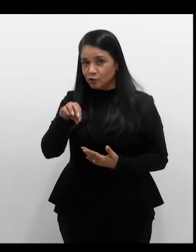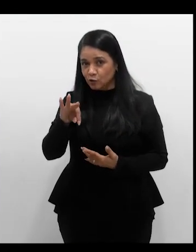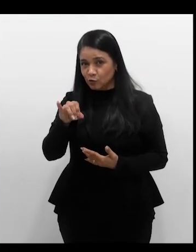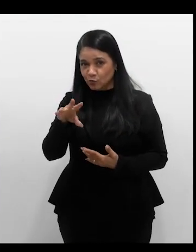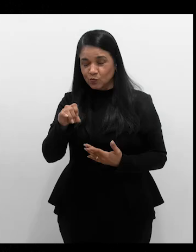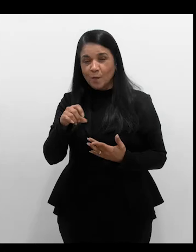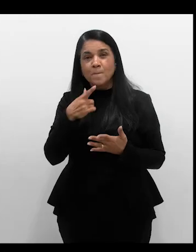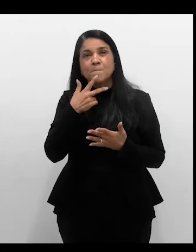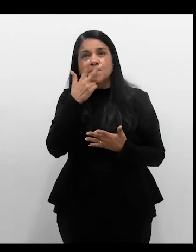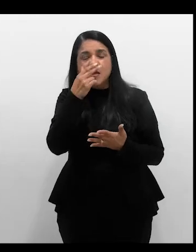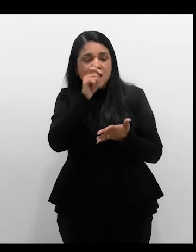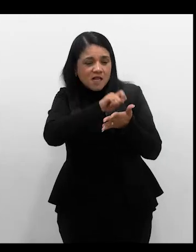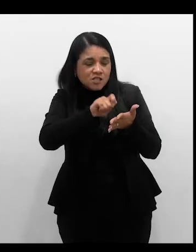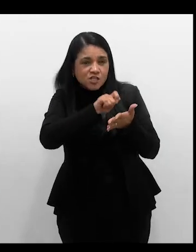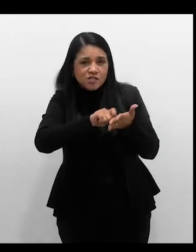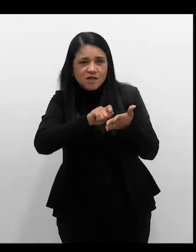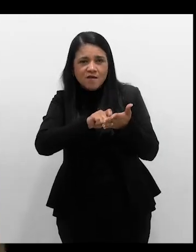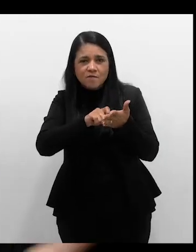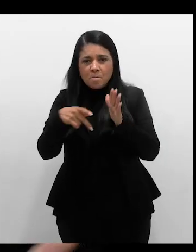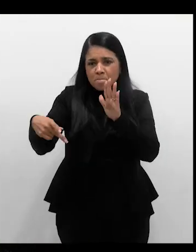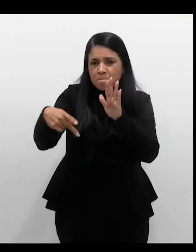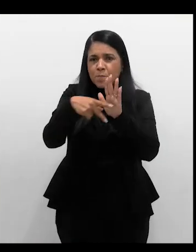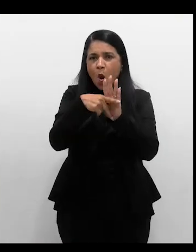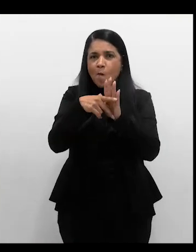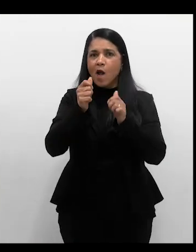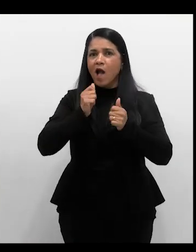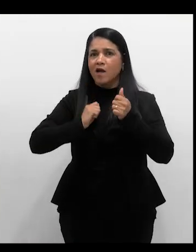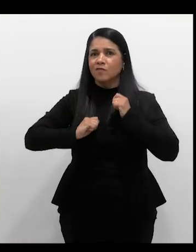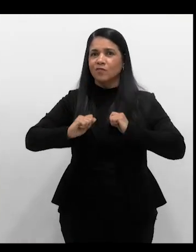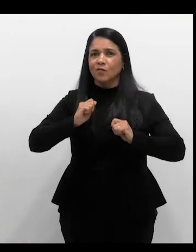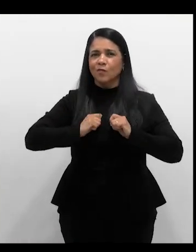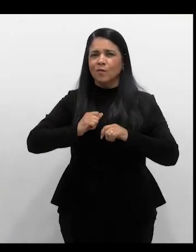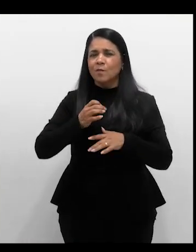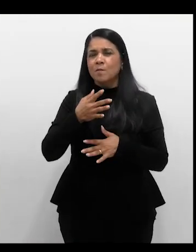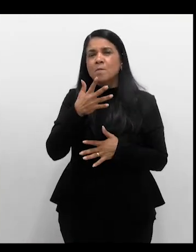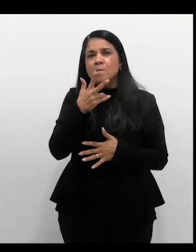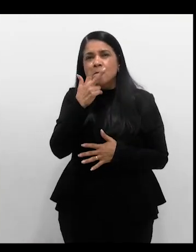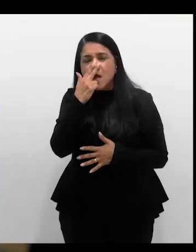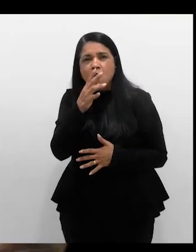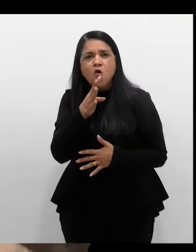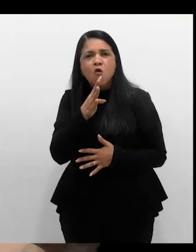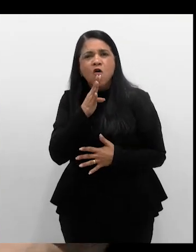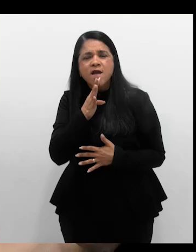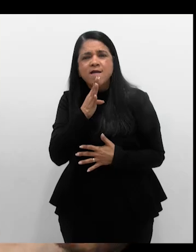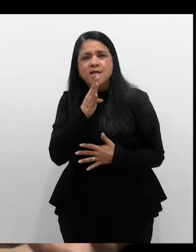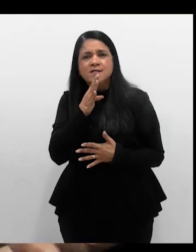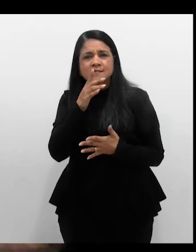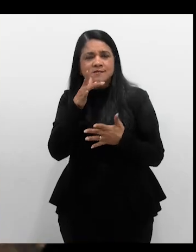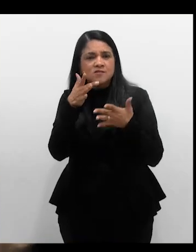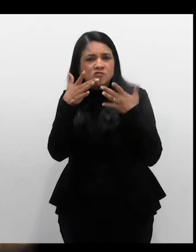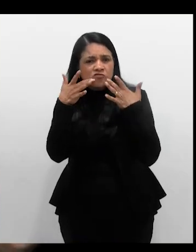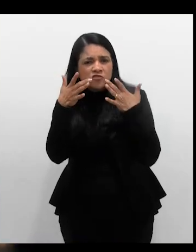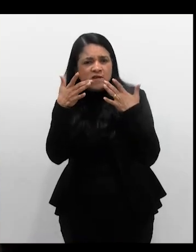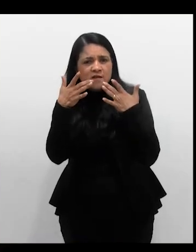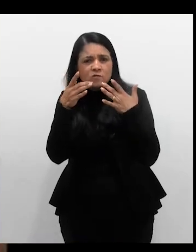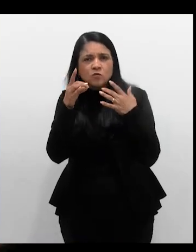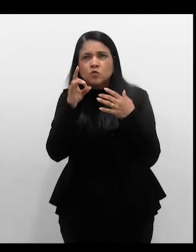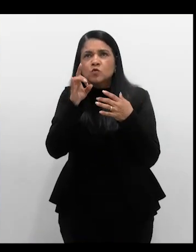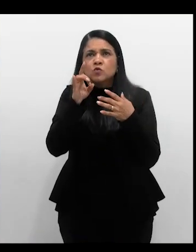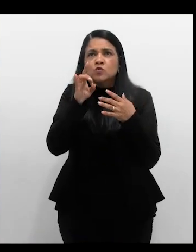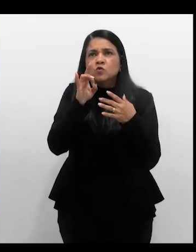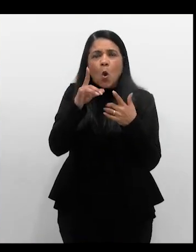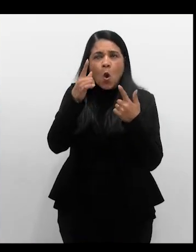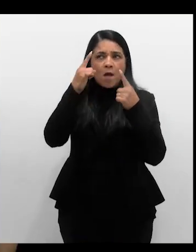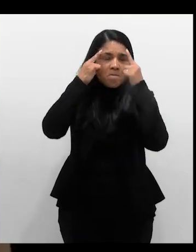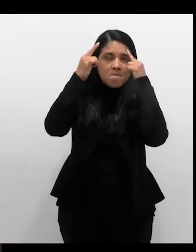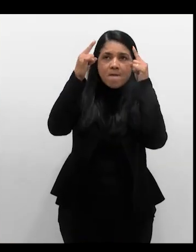parece assim, parece que ele escreve para os atores, sabe? Parece que ele conhece teatro o suficiente para escrever não uma